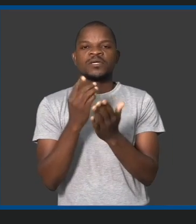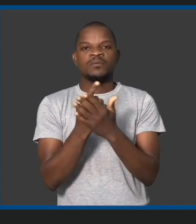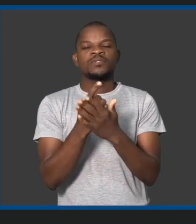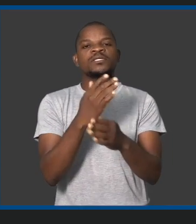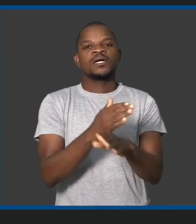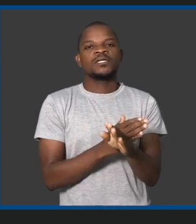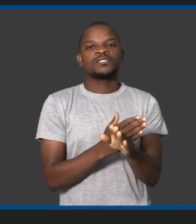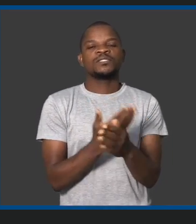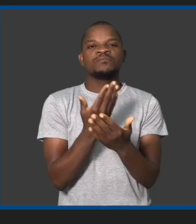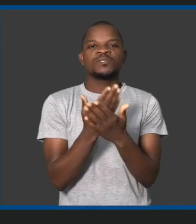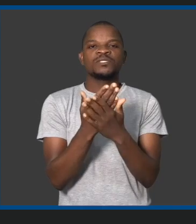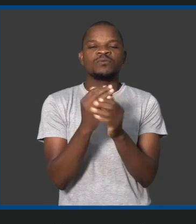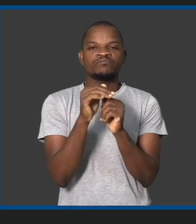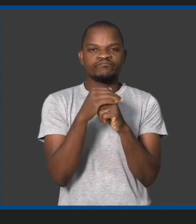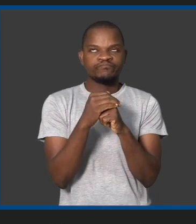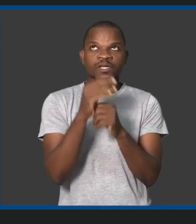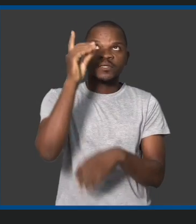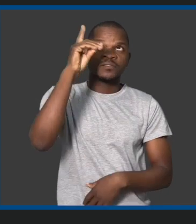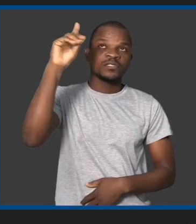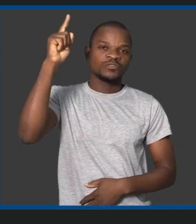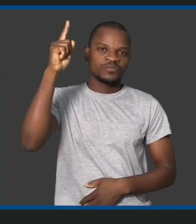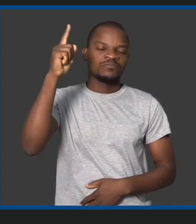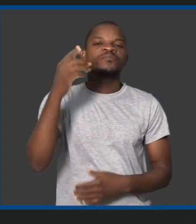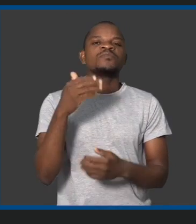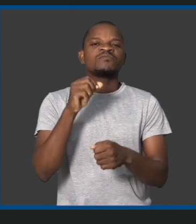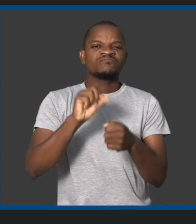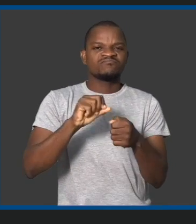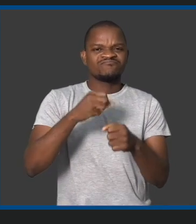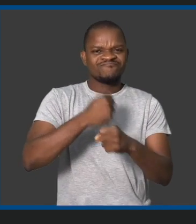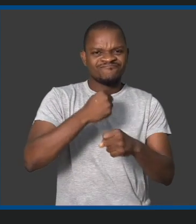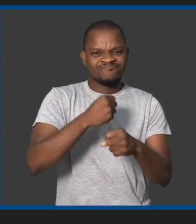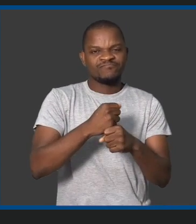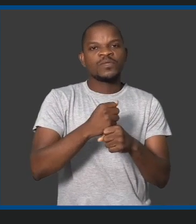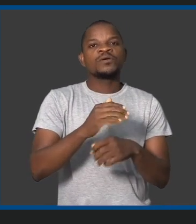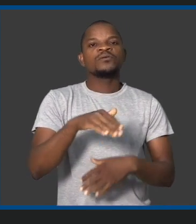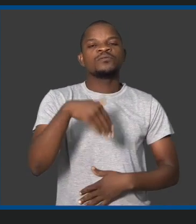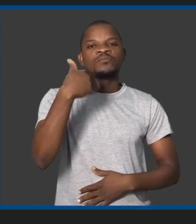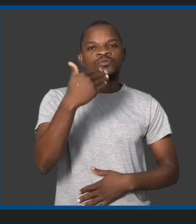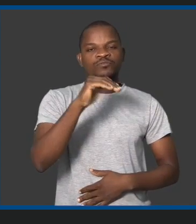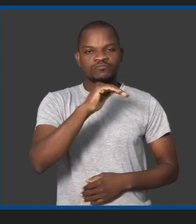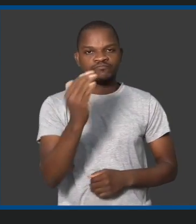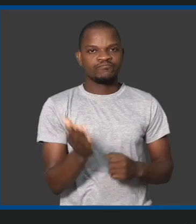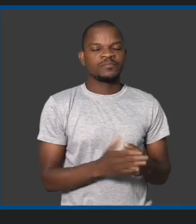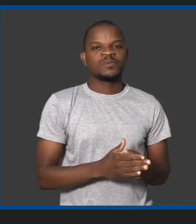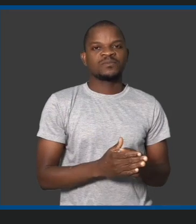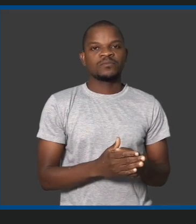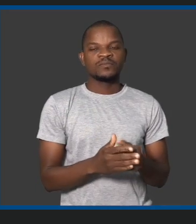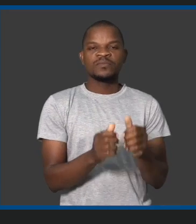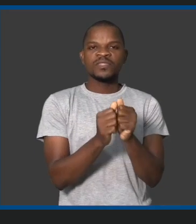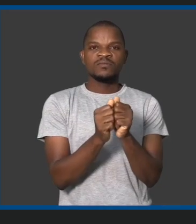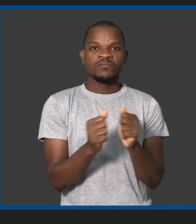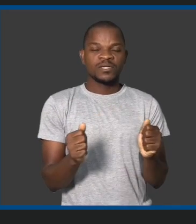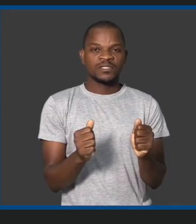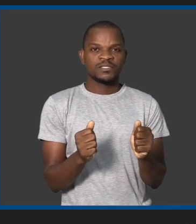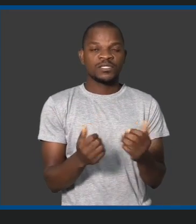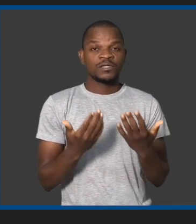subir, primeiro é preciso pedir a Deus. Então, vai aí, vai fazer o seu trabalho. Depois daí, então, desce. Vem fazer a sua coisa.